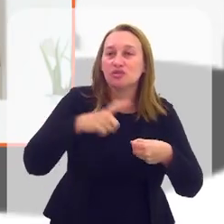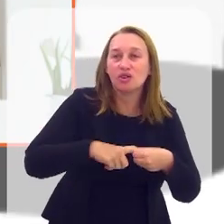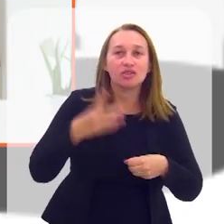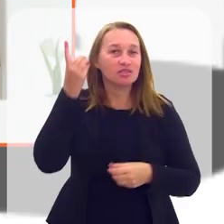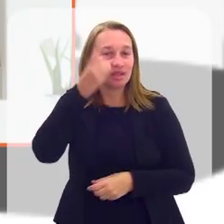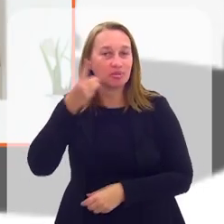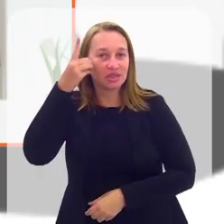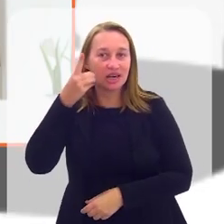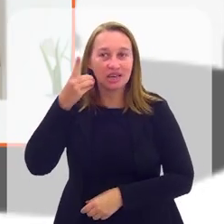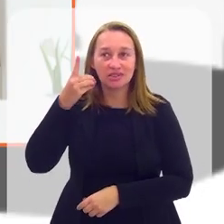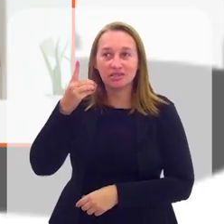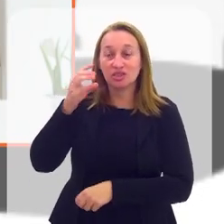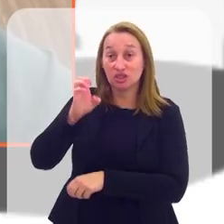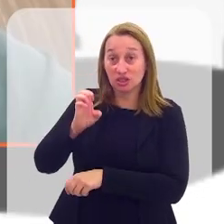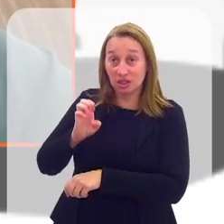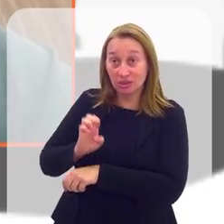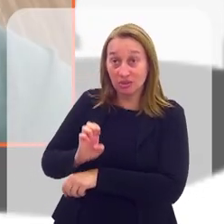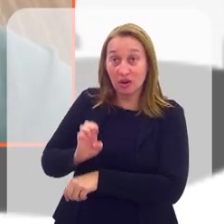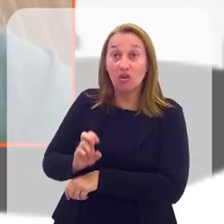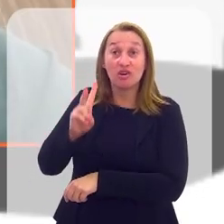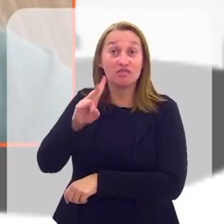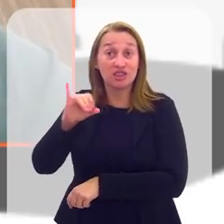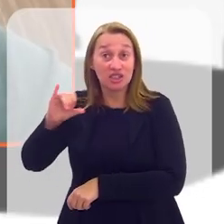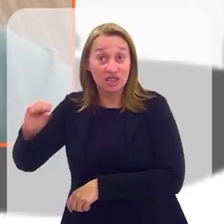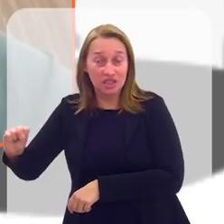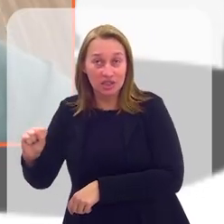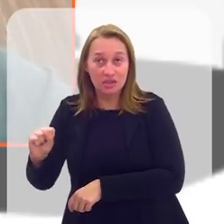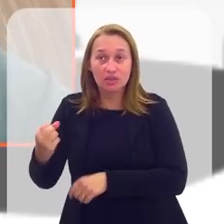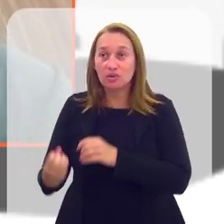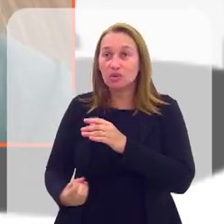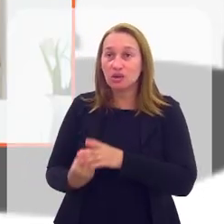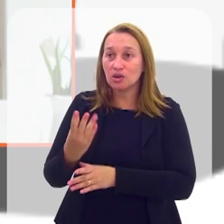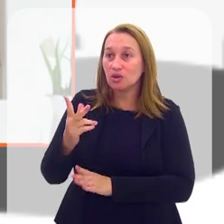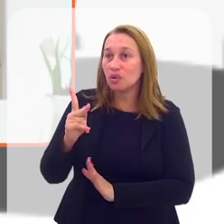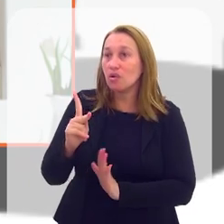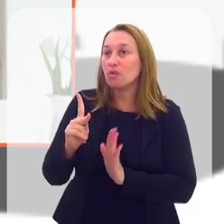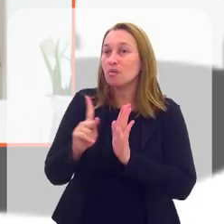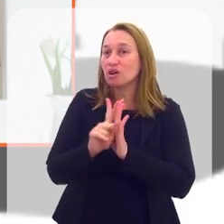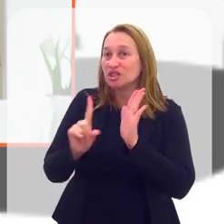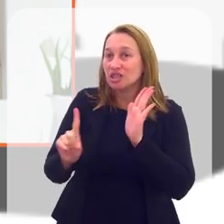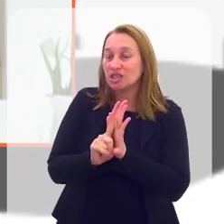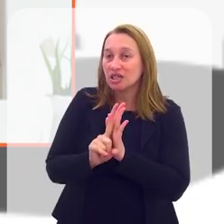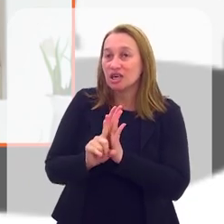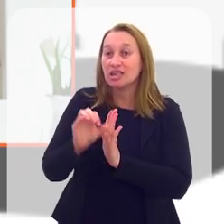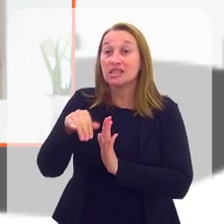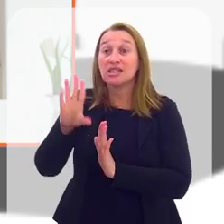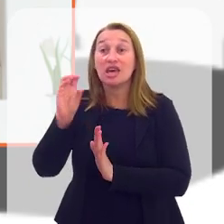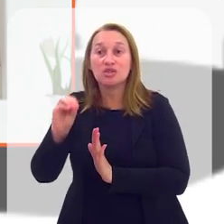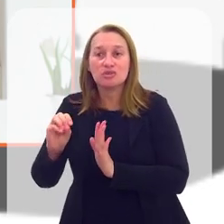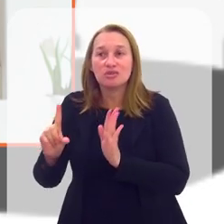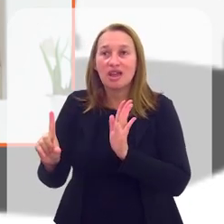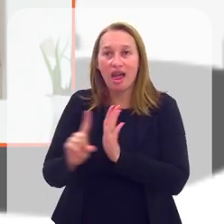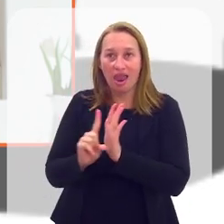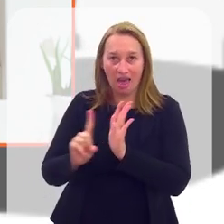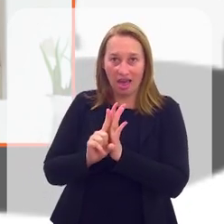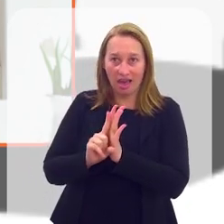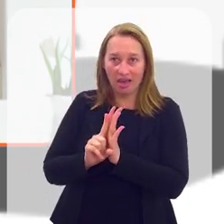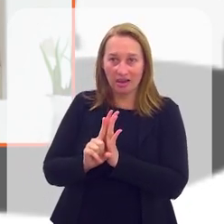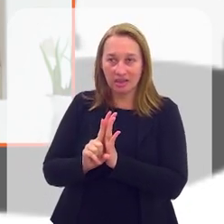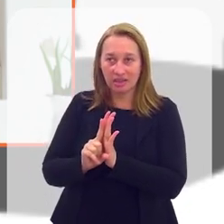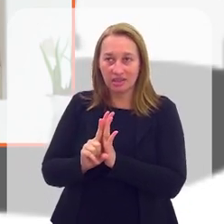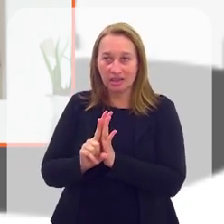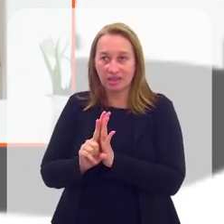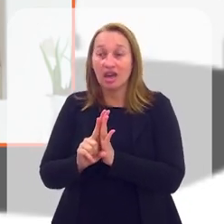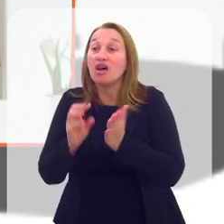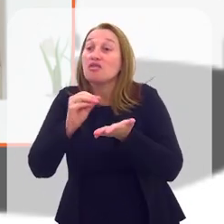Estamos de volta com o deputado estadual Vinícius Cozzolino, o autor do censo da lei, que outorga, né, o censo